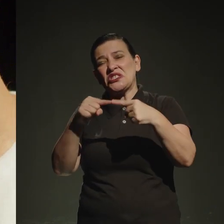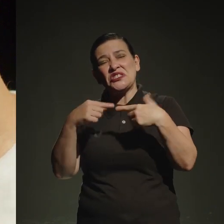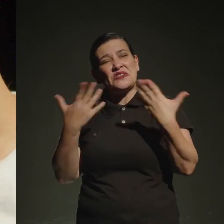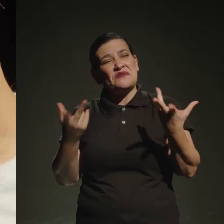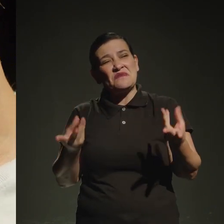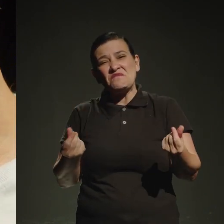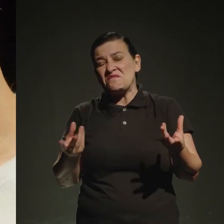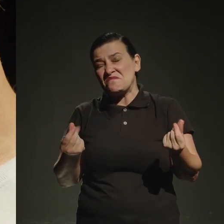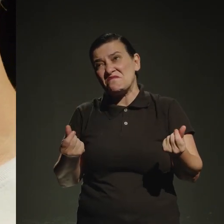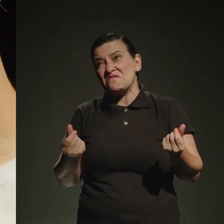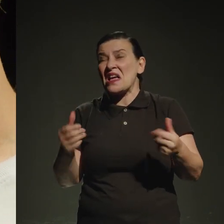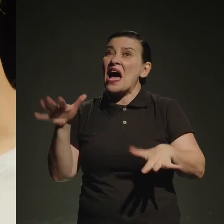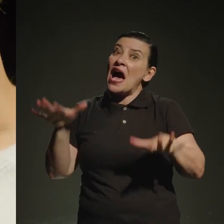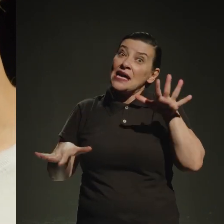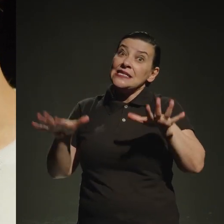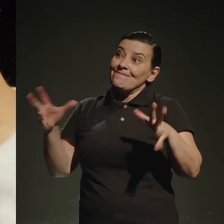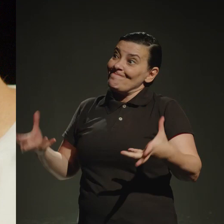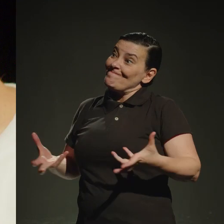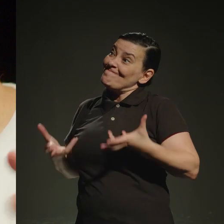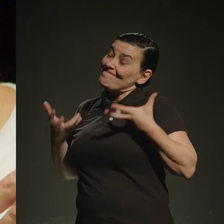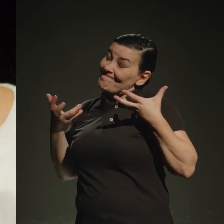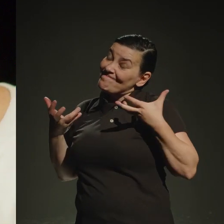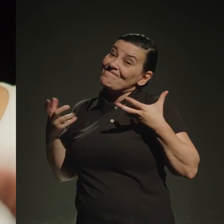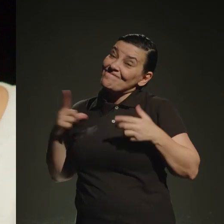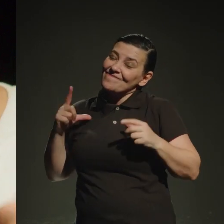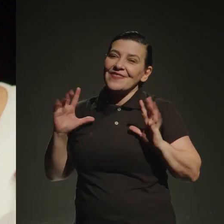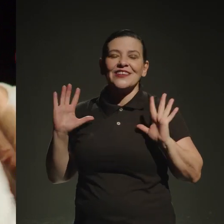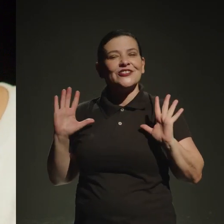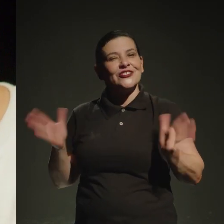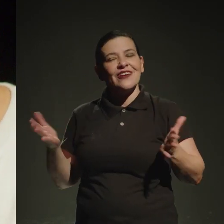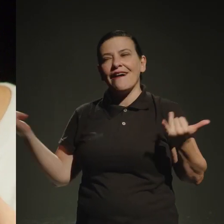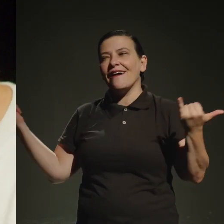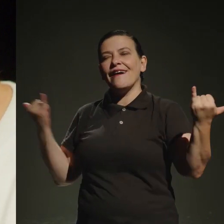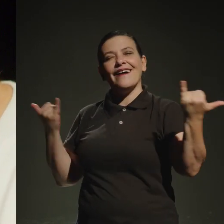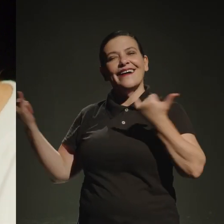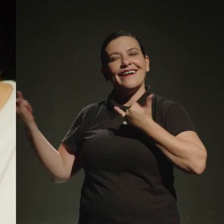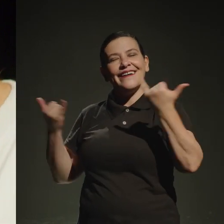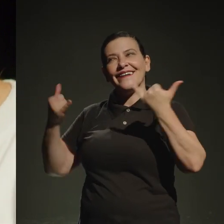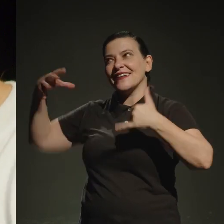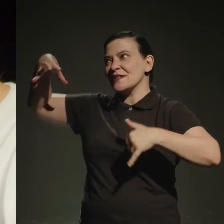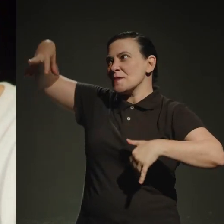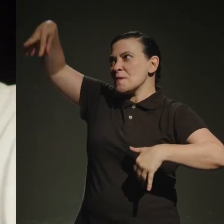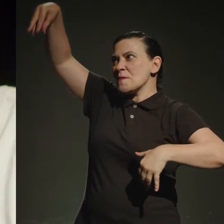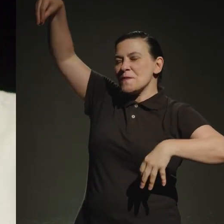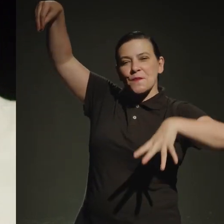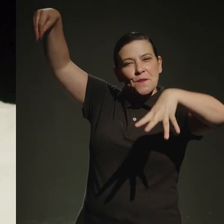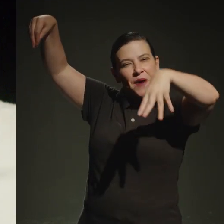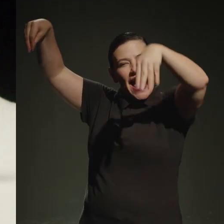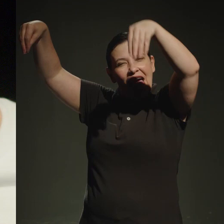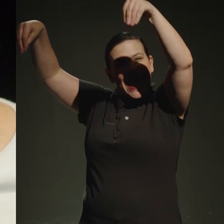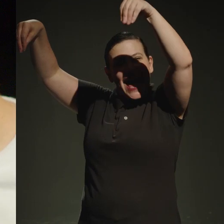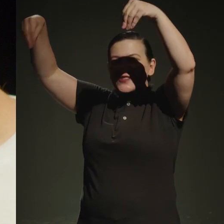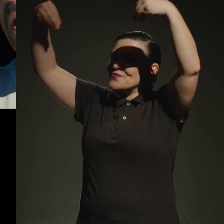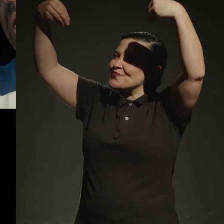do palácio onde fui sagrado cavaleiro. Ainda sinto a textura luxuriosa do veludo adamascado da capa ritual